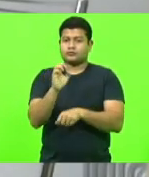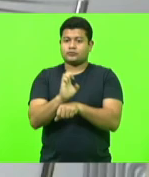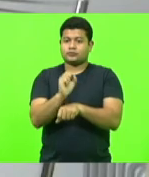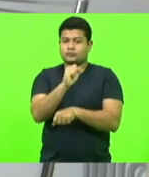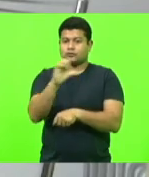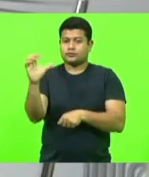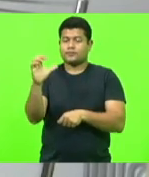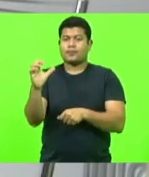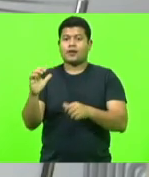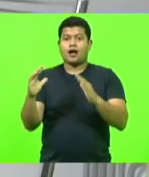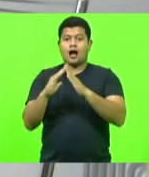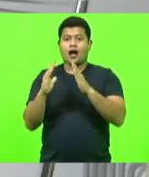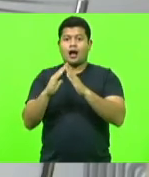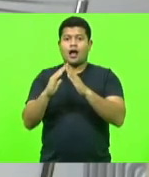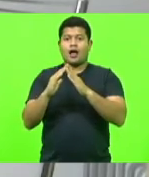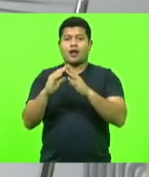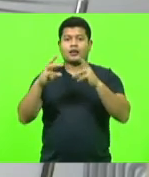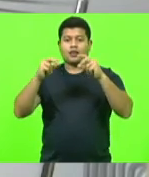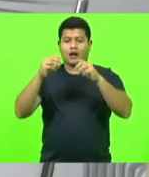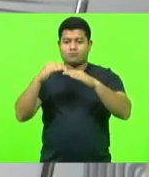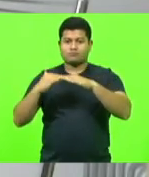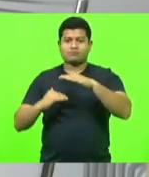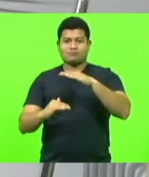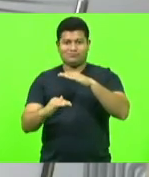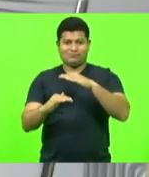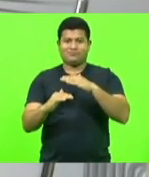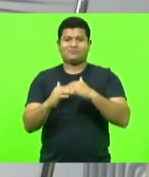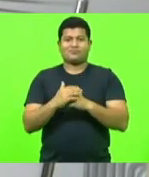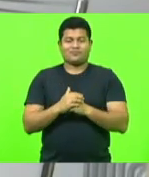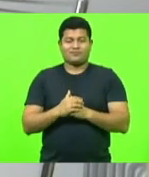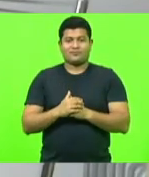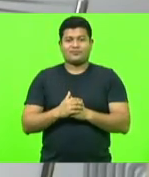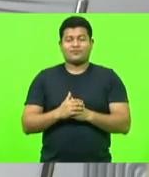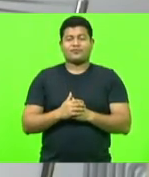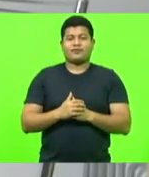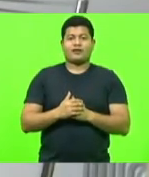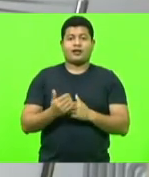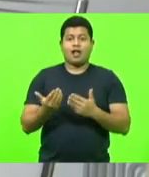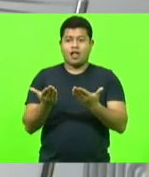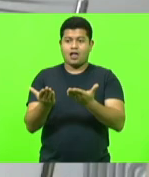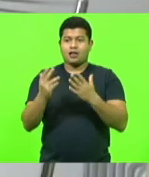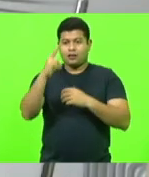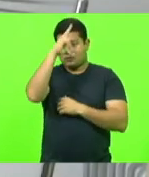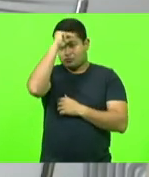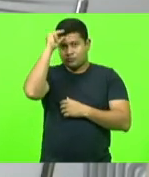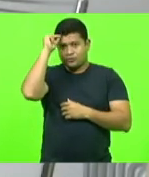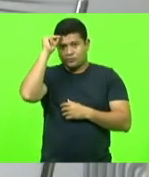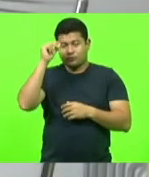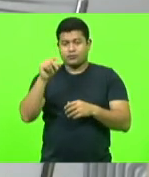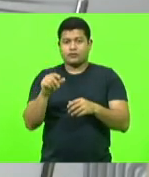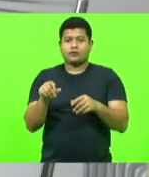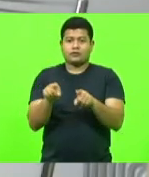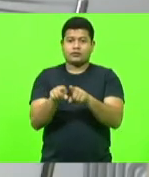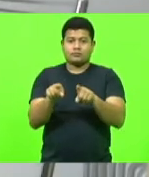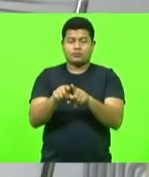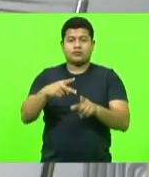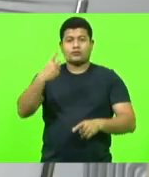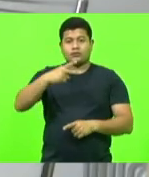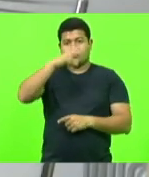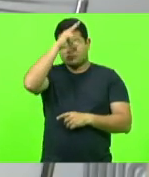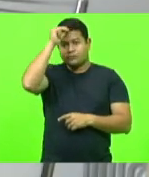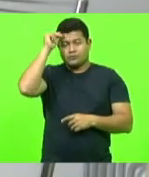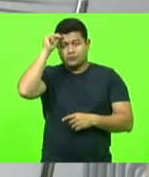ao Dirceu, que Canósio, que é o prefeito, o vice-prefeito Leonardo Enzen, em nome